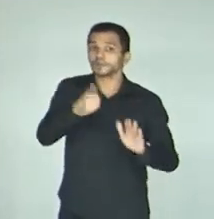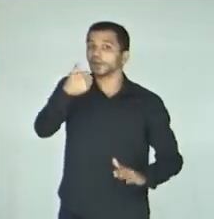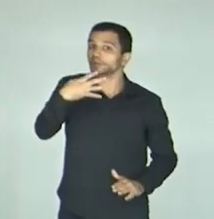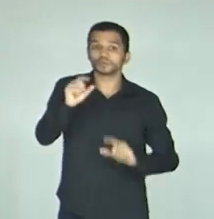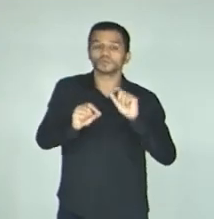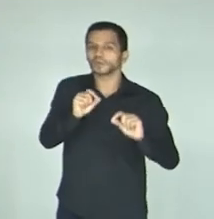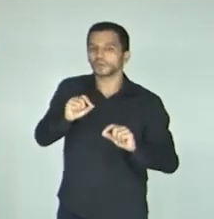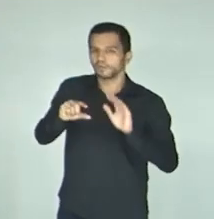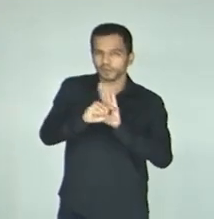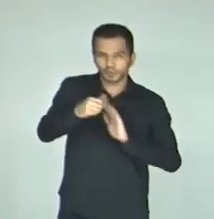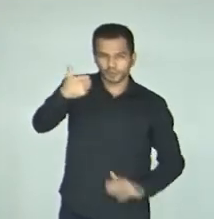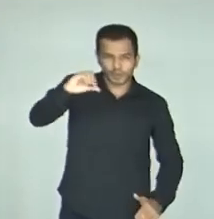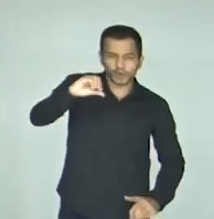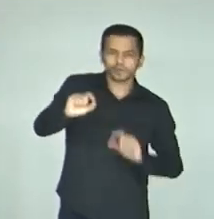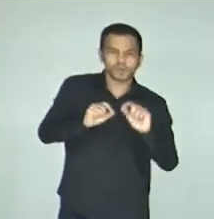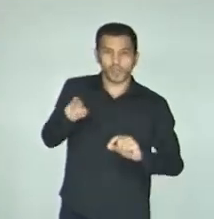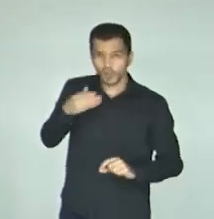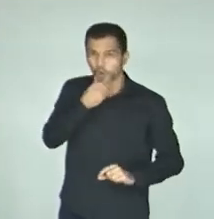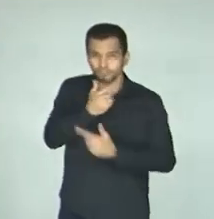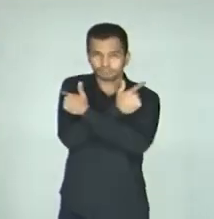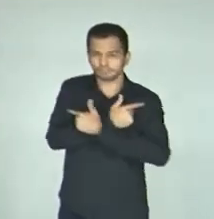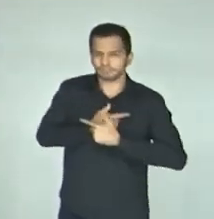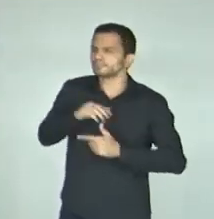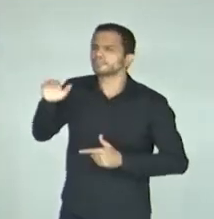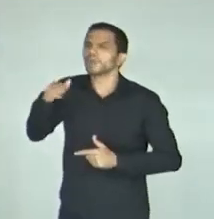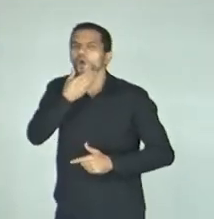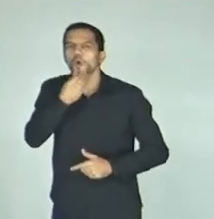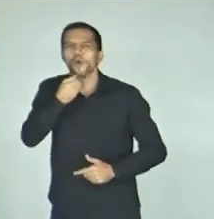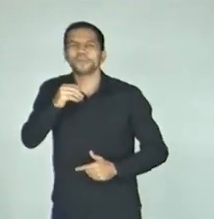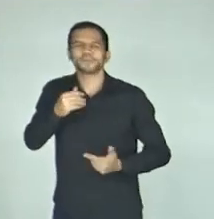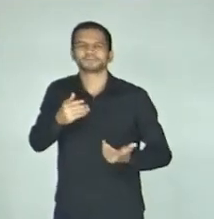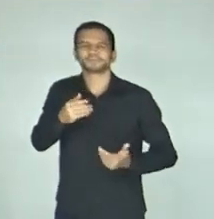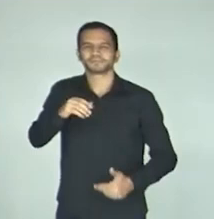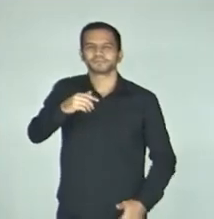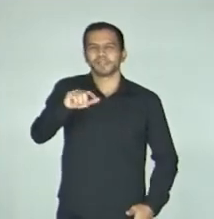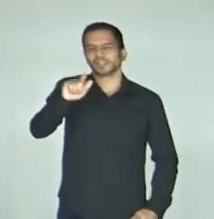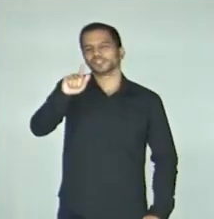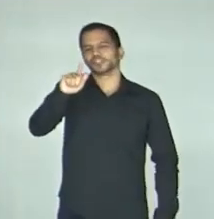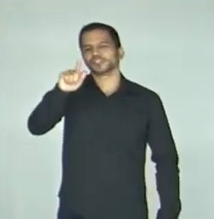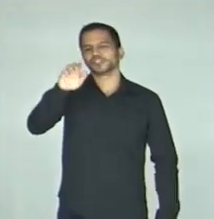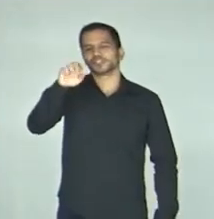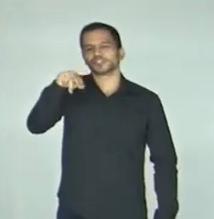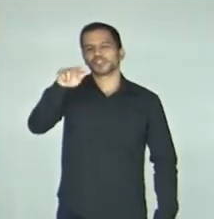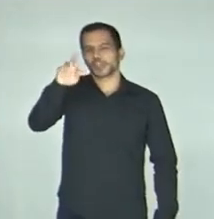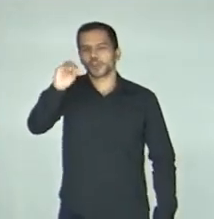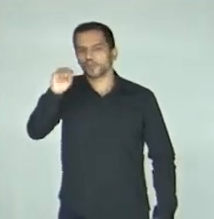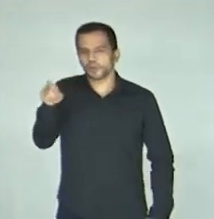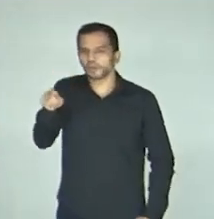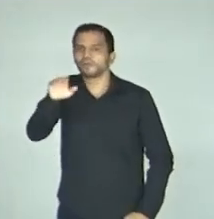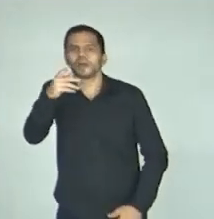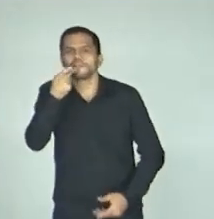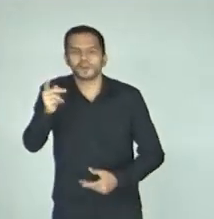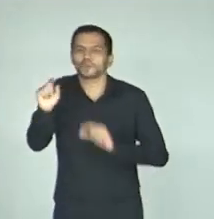3 19 Então logo foi falar com o seu genros os quais iam casar-se com suas filhas ele disse